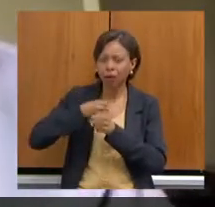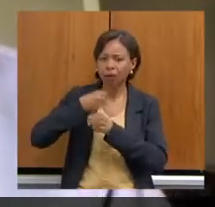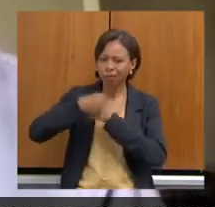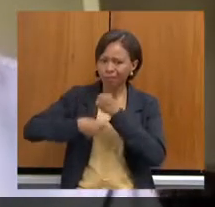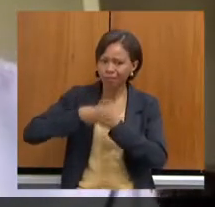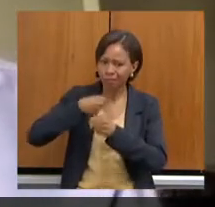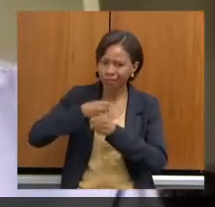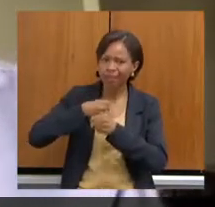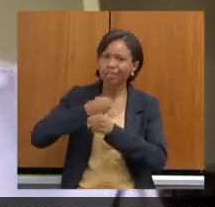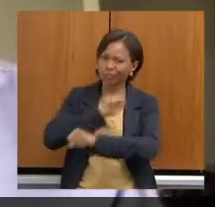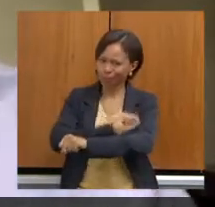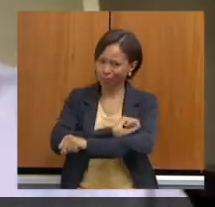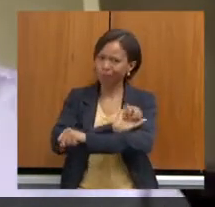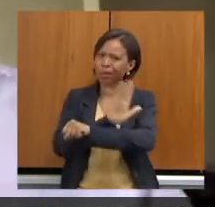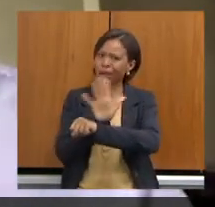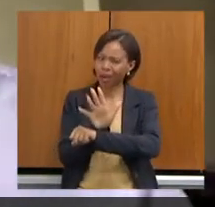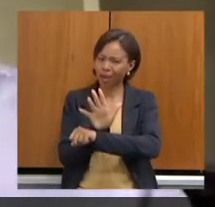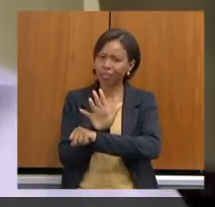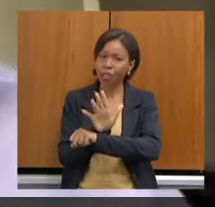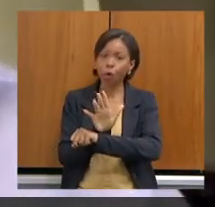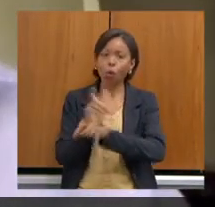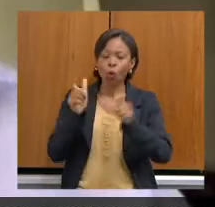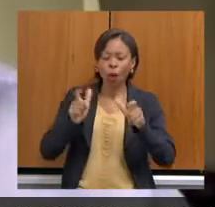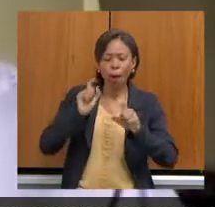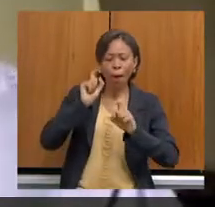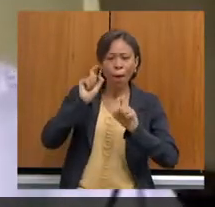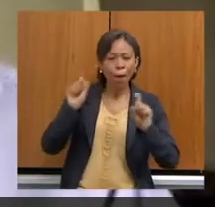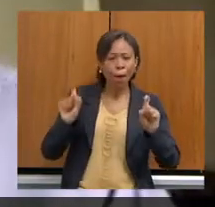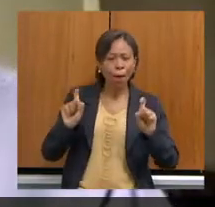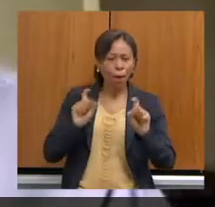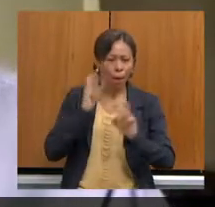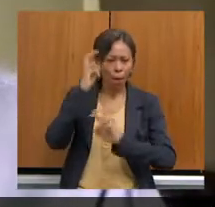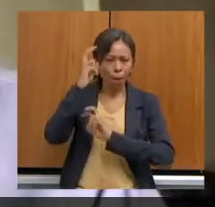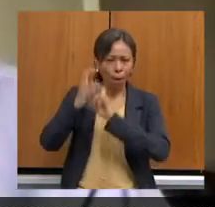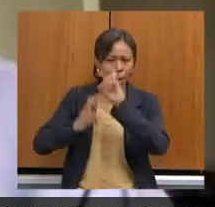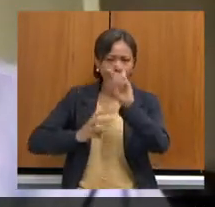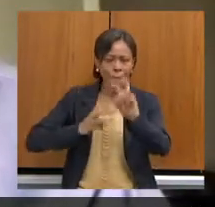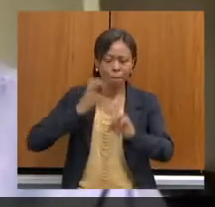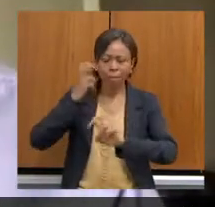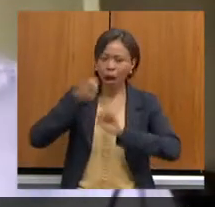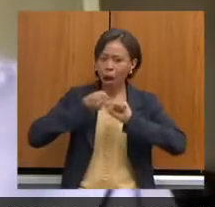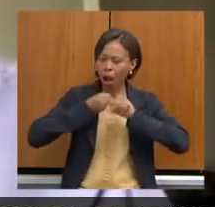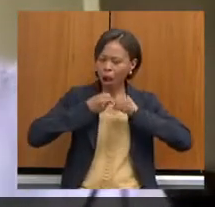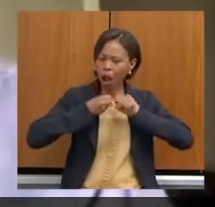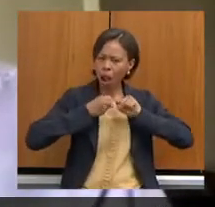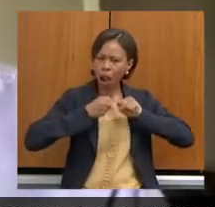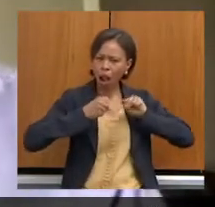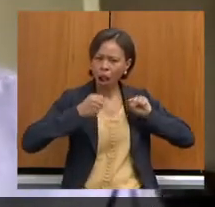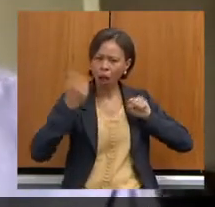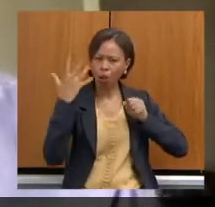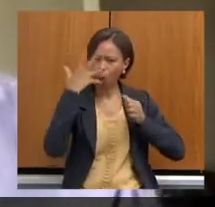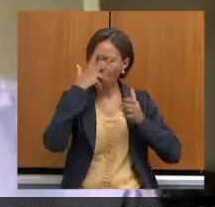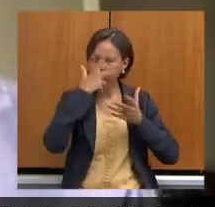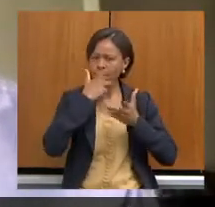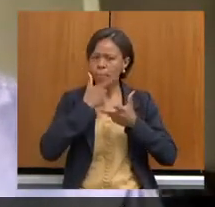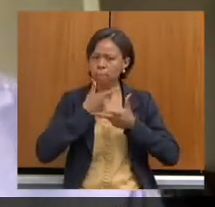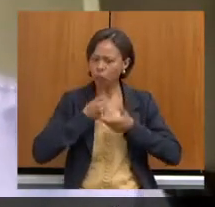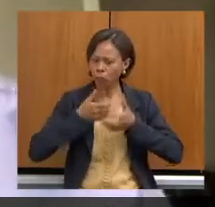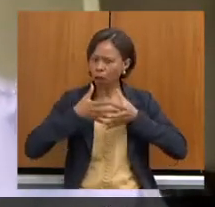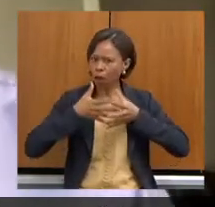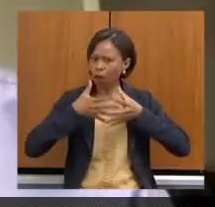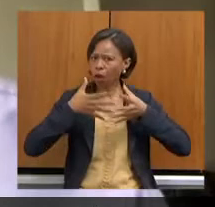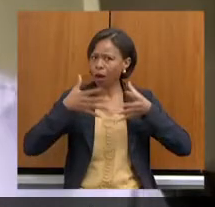Montes Claros Dom do toque muito bonito grande e da exposição presencial Tom